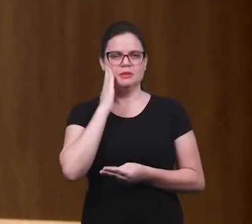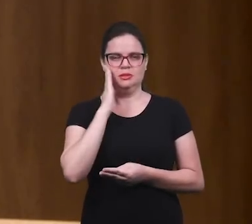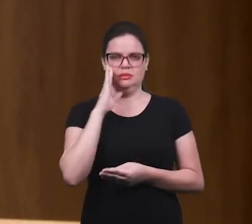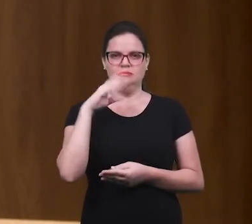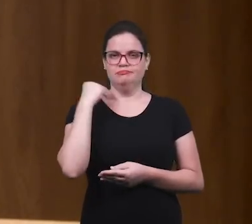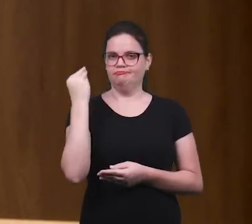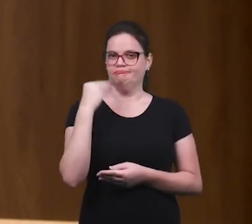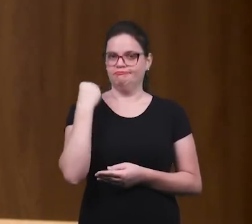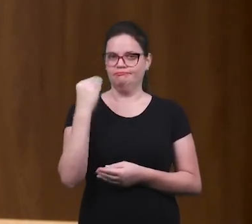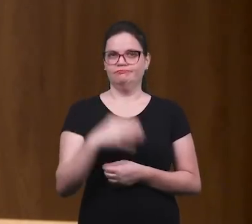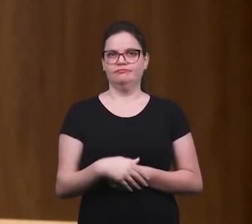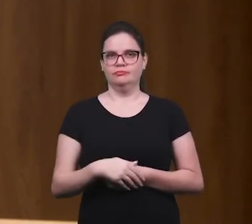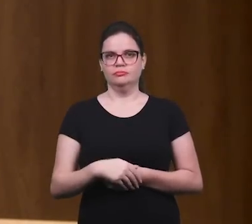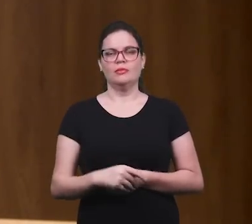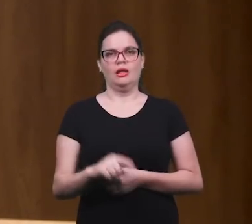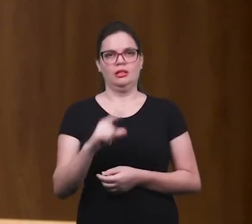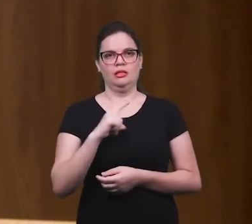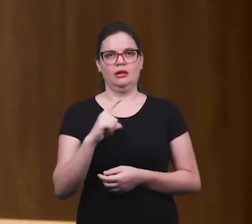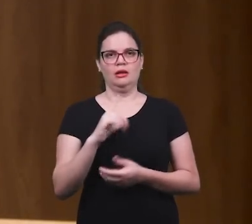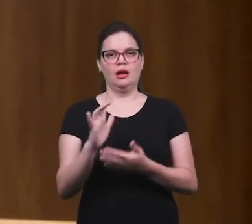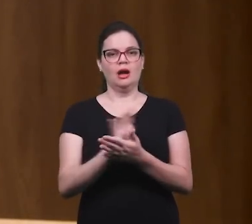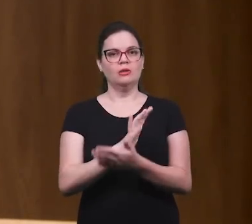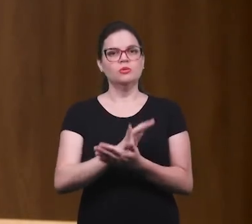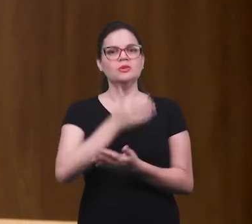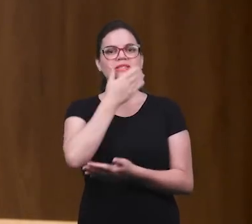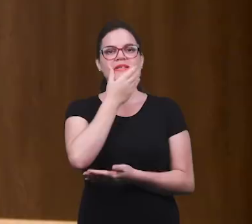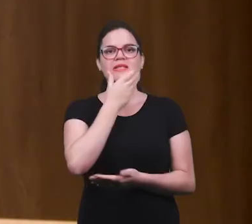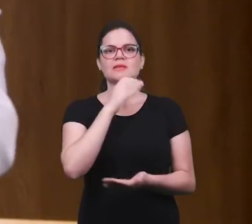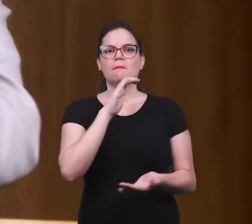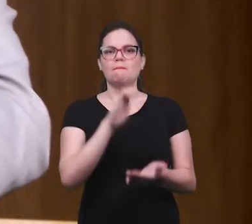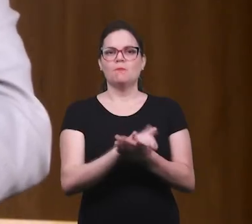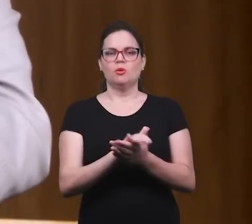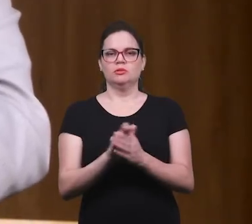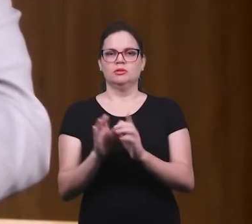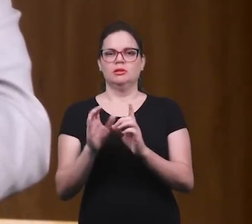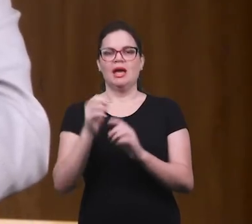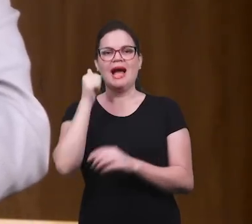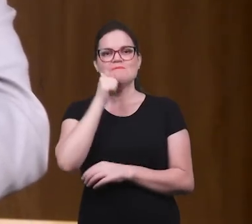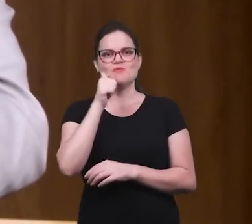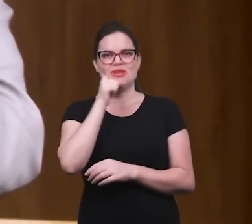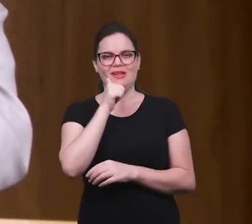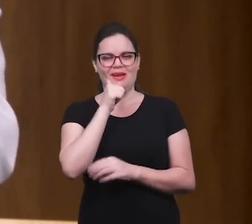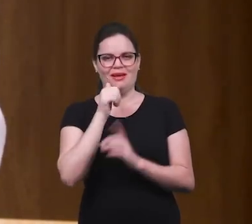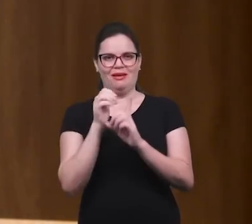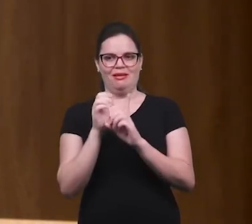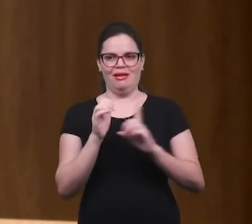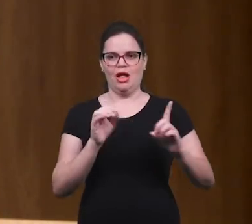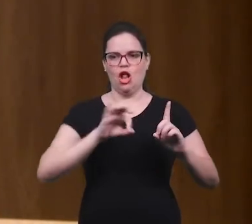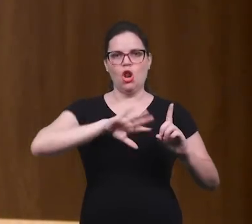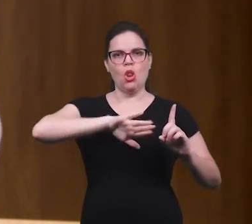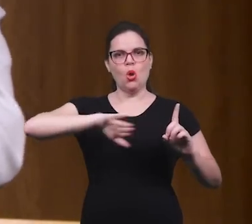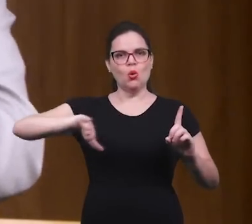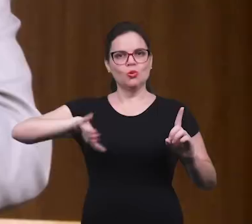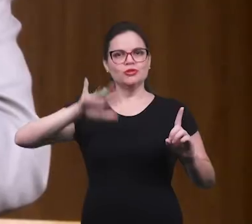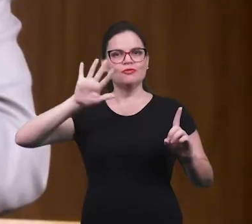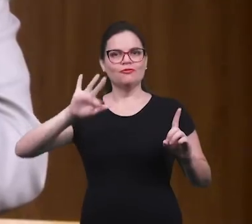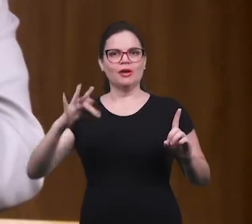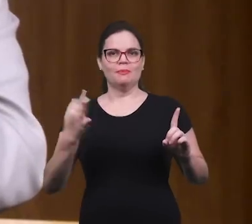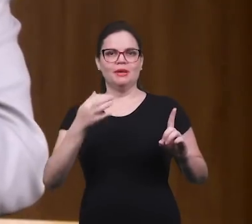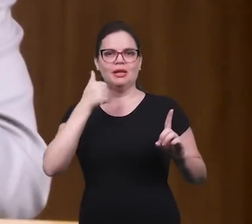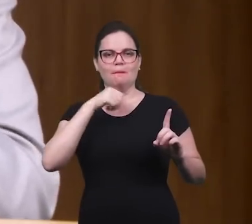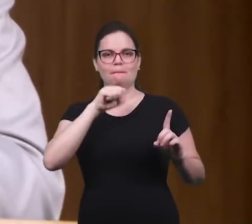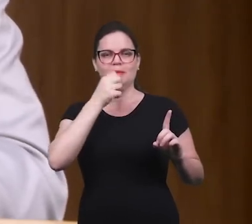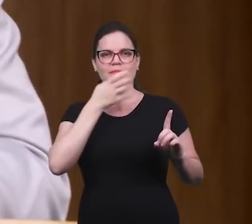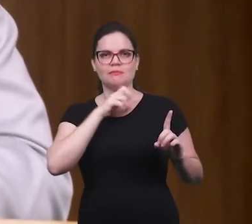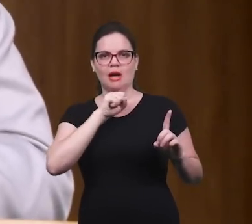Há maridos que tentam isolar a esposa dos pais. Há um marido que tenta afastar.